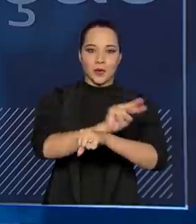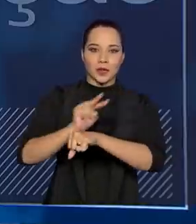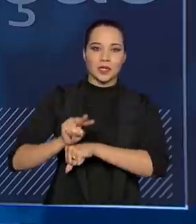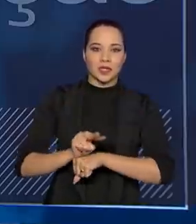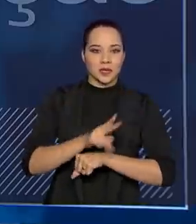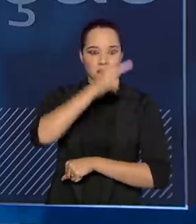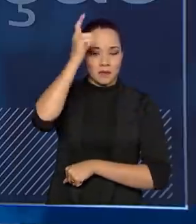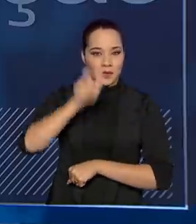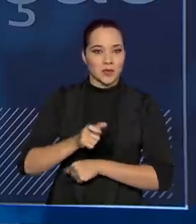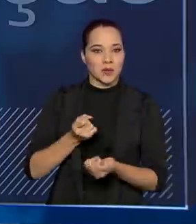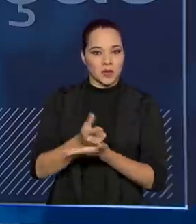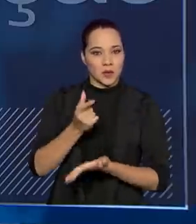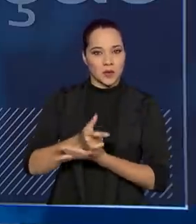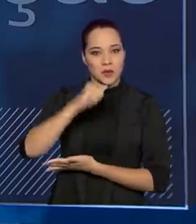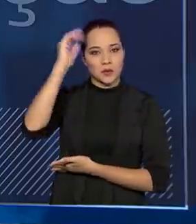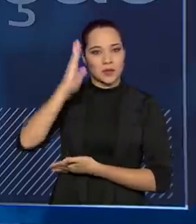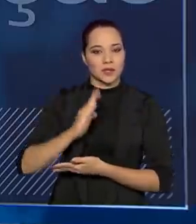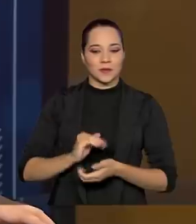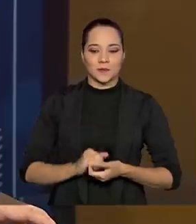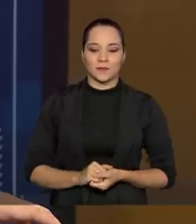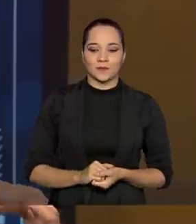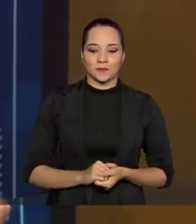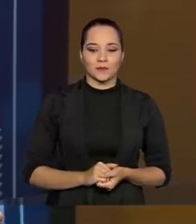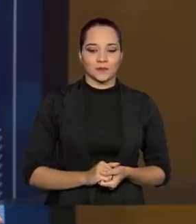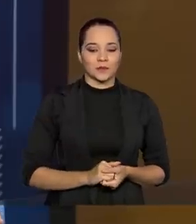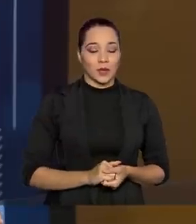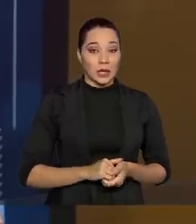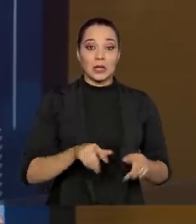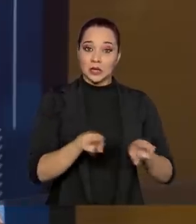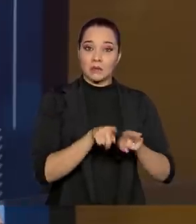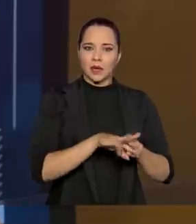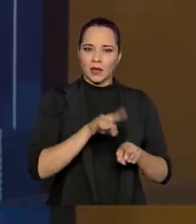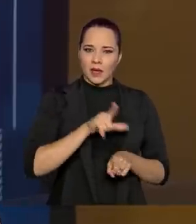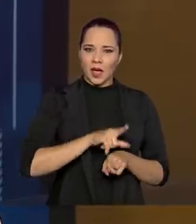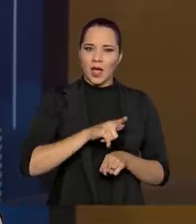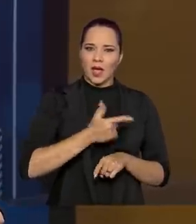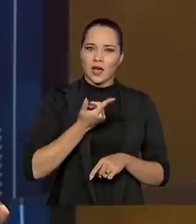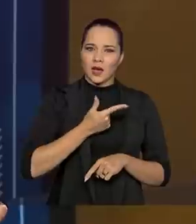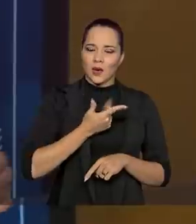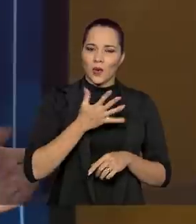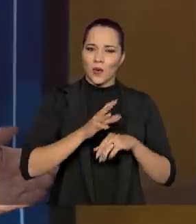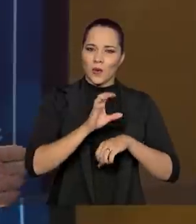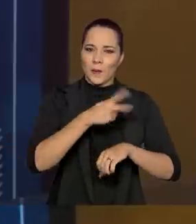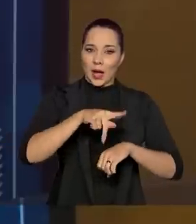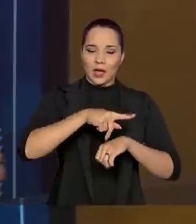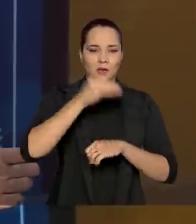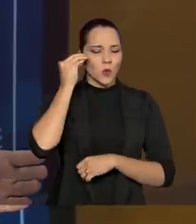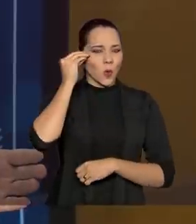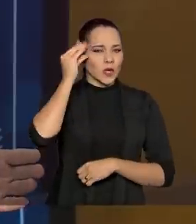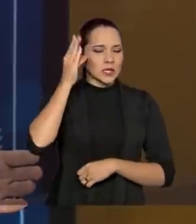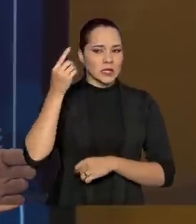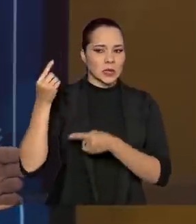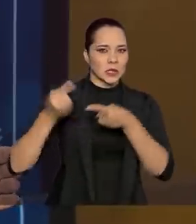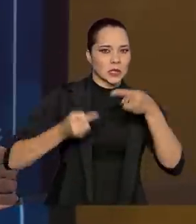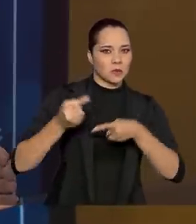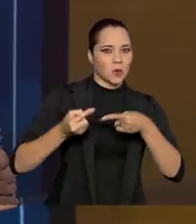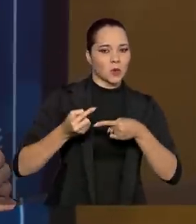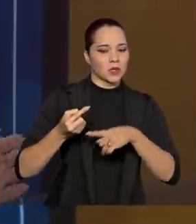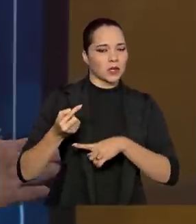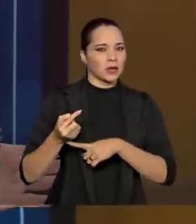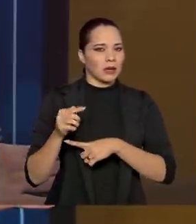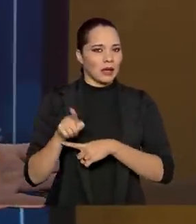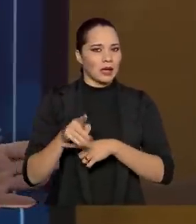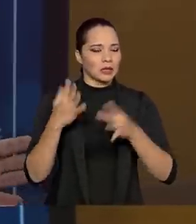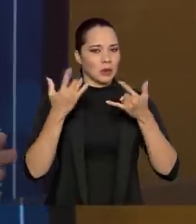defesa dos consumidores brasileiros. E também é um reconhecimento do Estado de que nessa disputa entre